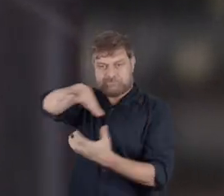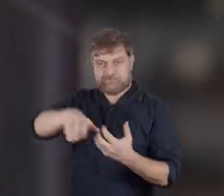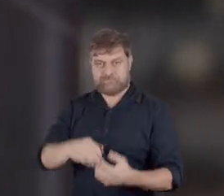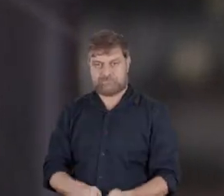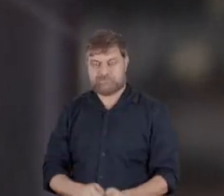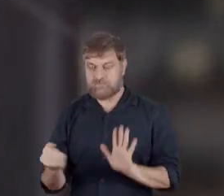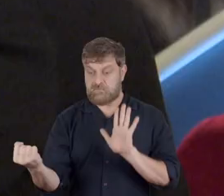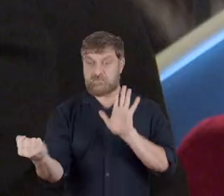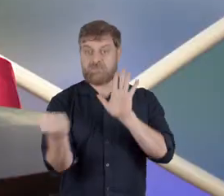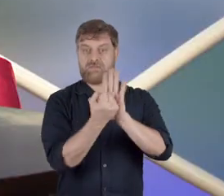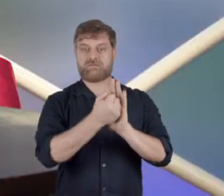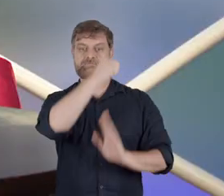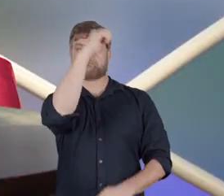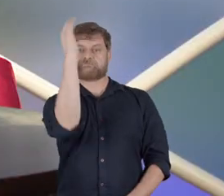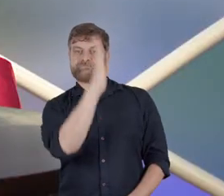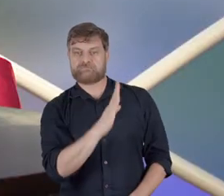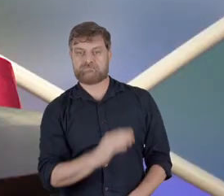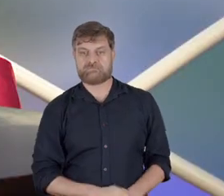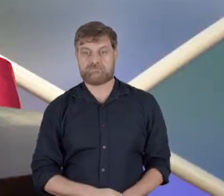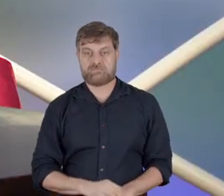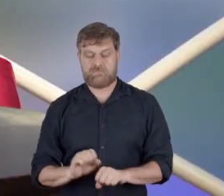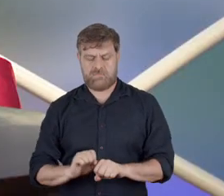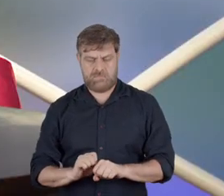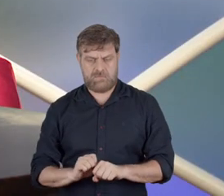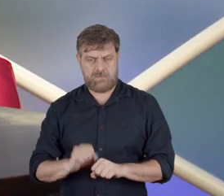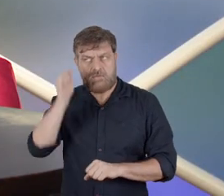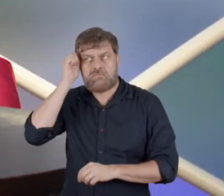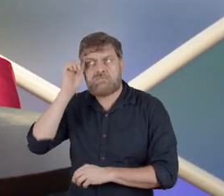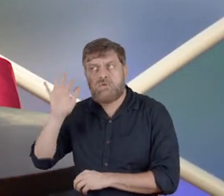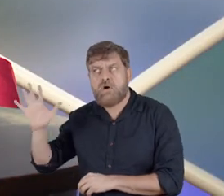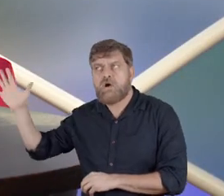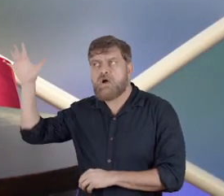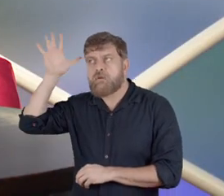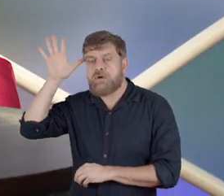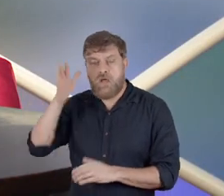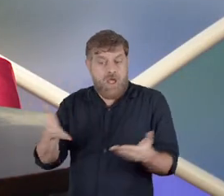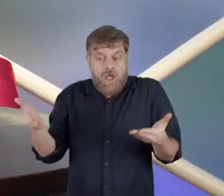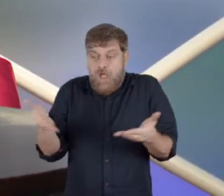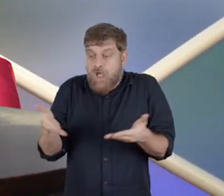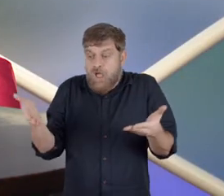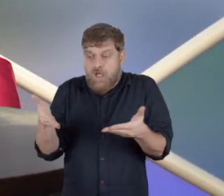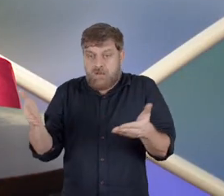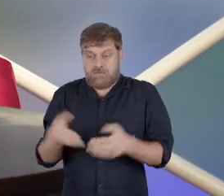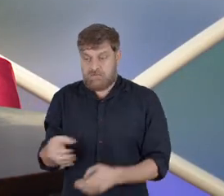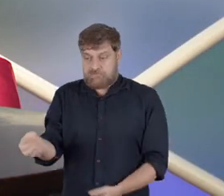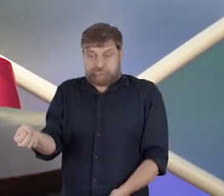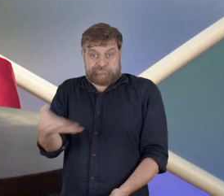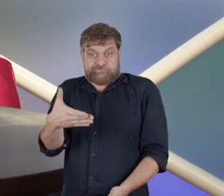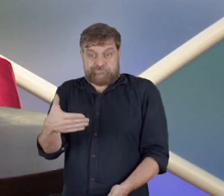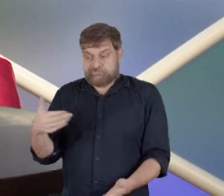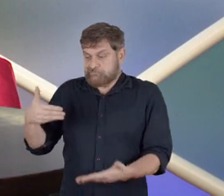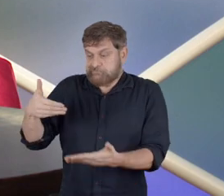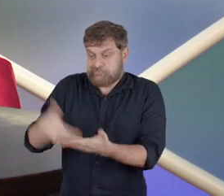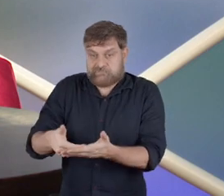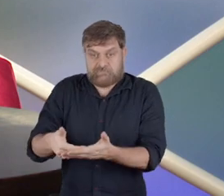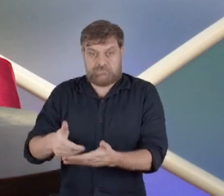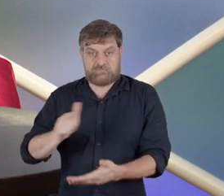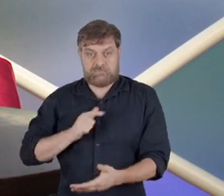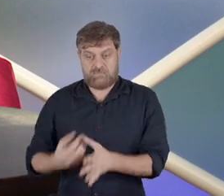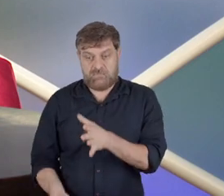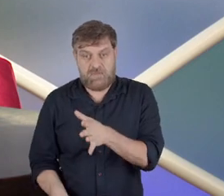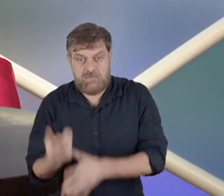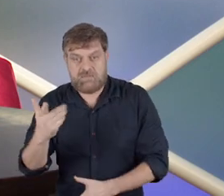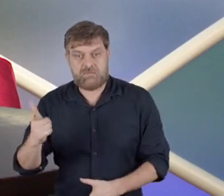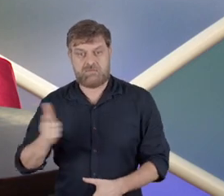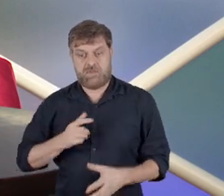de nacionalidade. Isso só vai explodir realmente no imaginário, eu acredito que agora, recentemente, né?